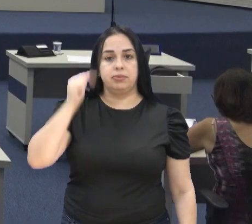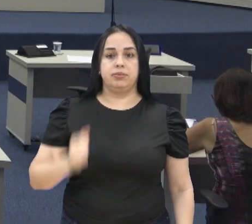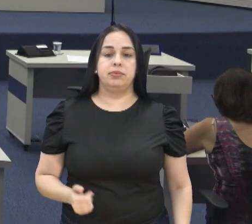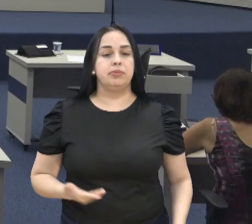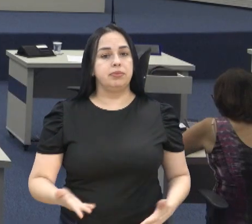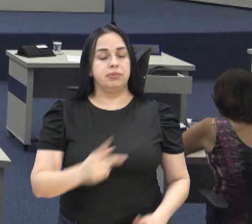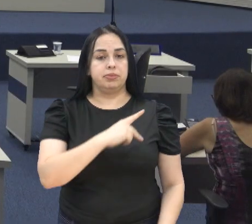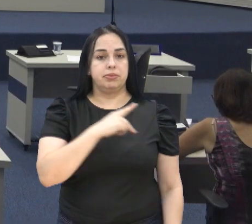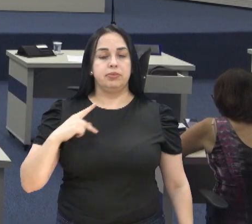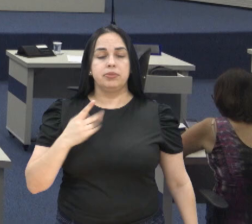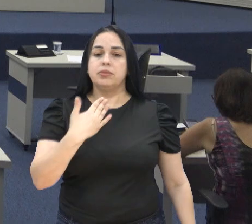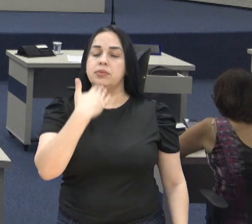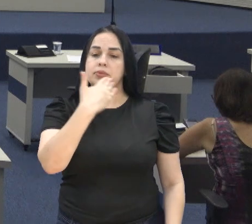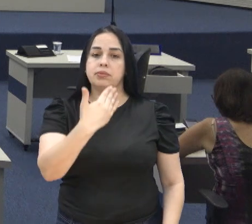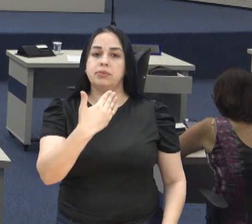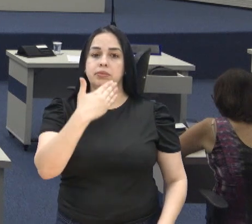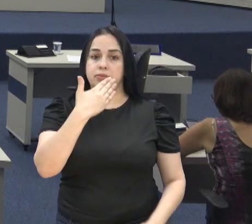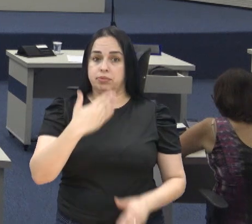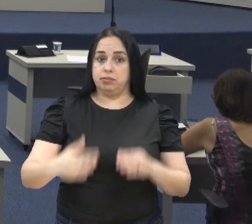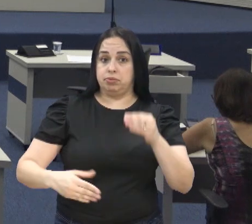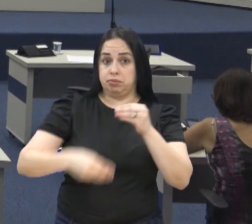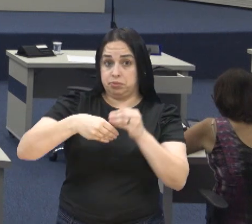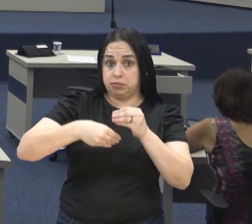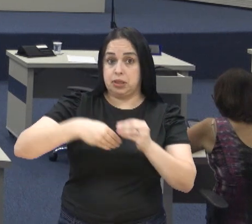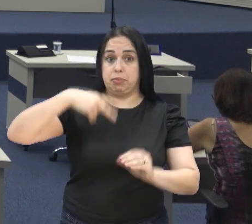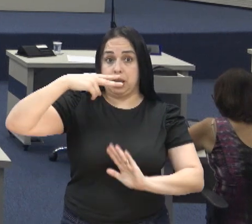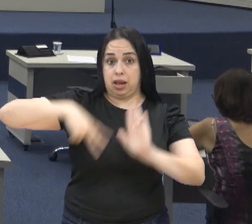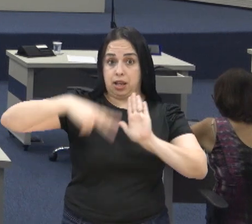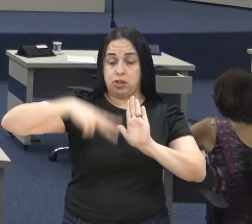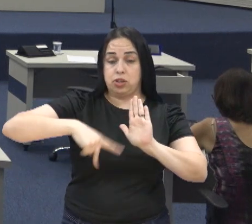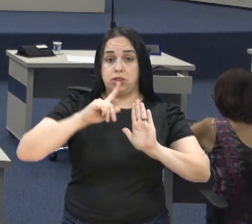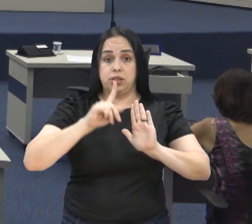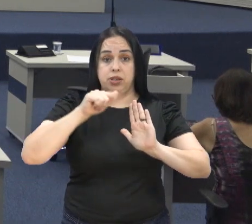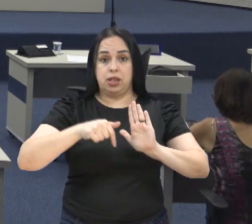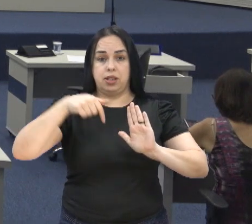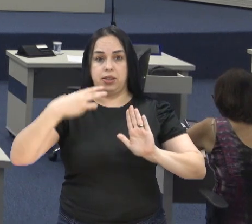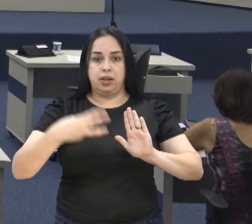presidente, quero pedir a inclusão para a leitura do processo